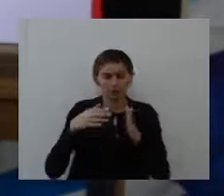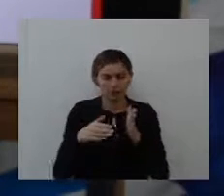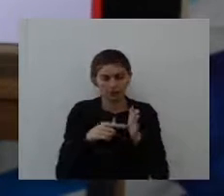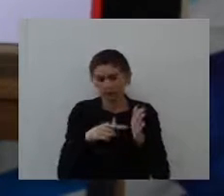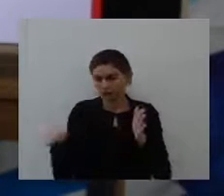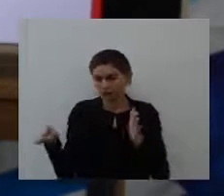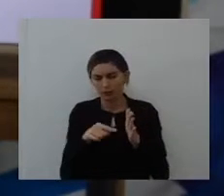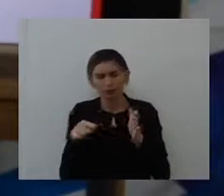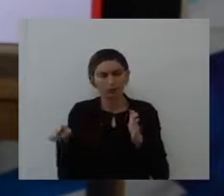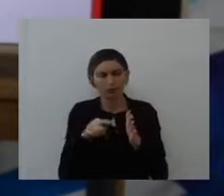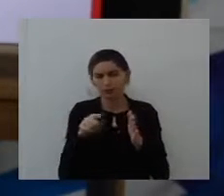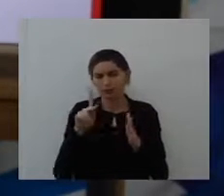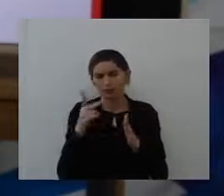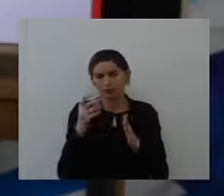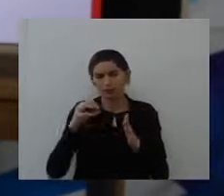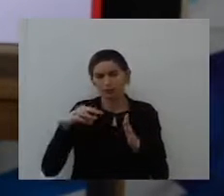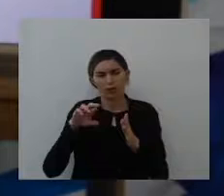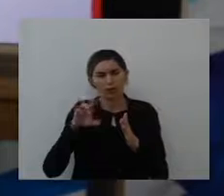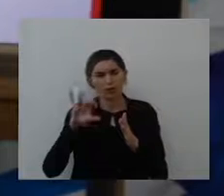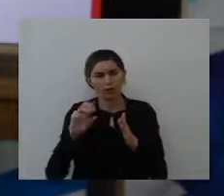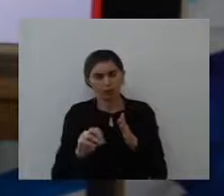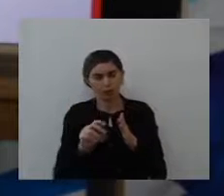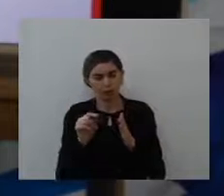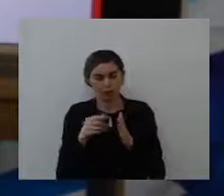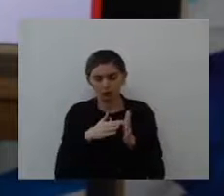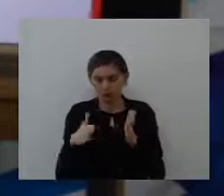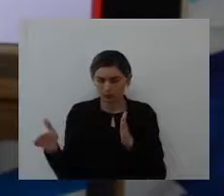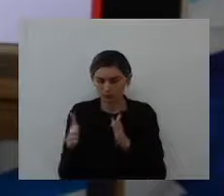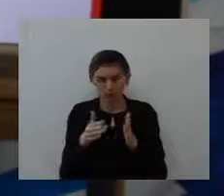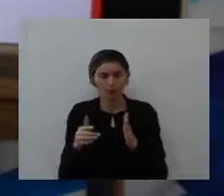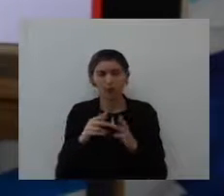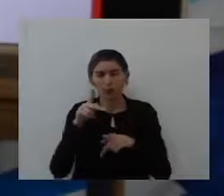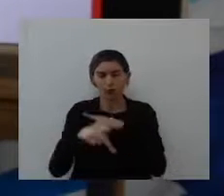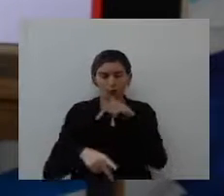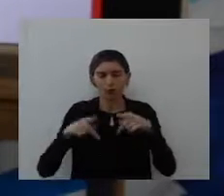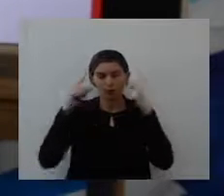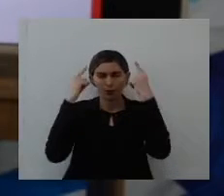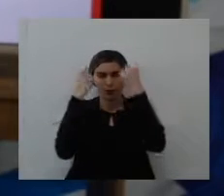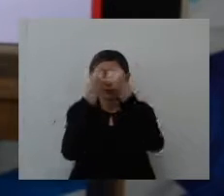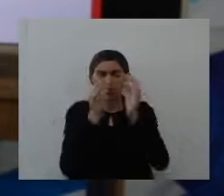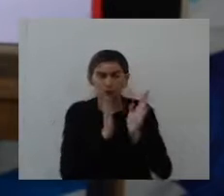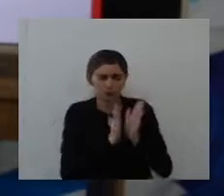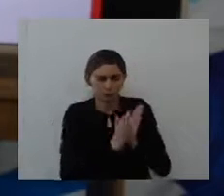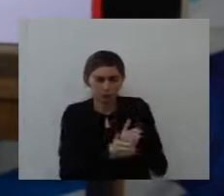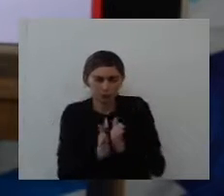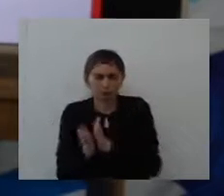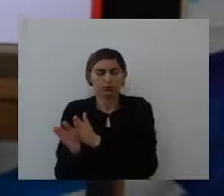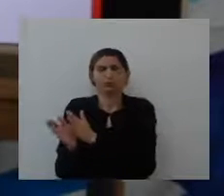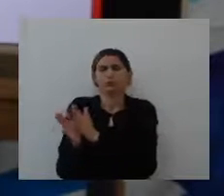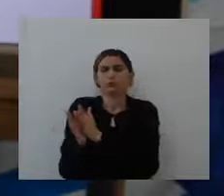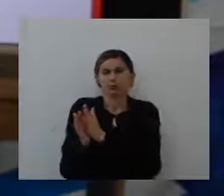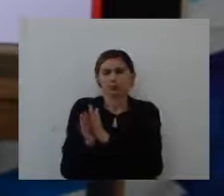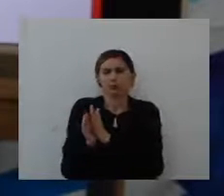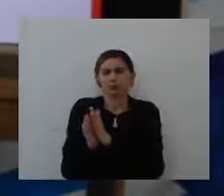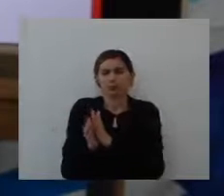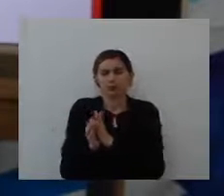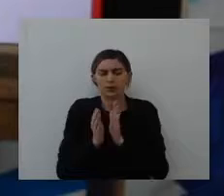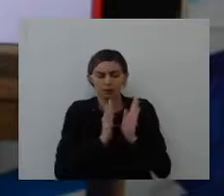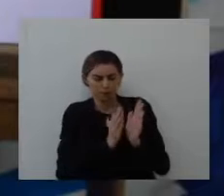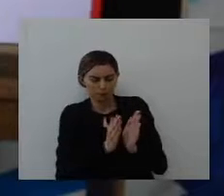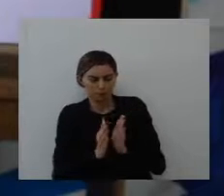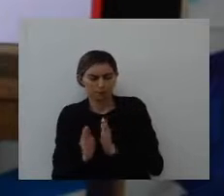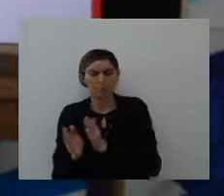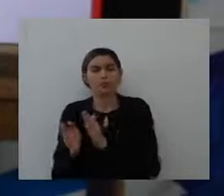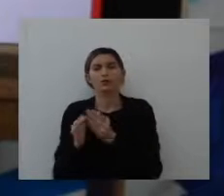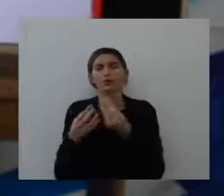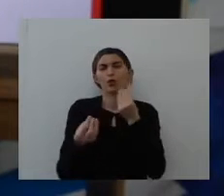homérico? Durante o período homérico, os povos gregos se organizaram predominantemente